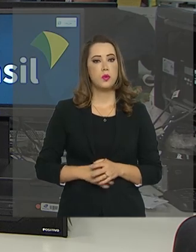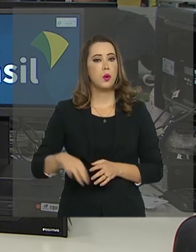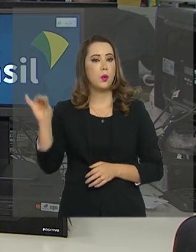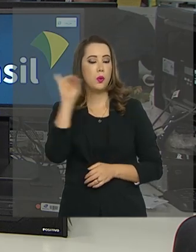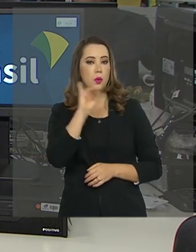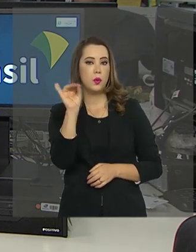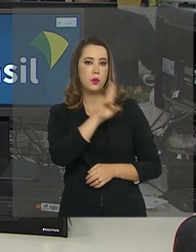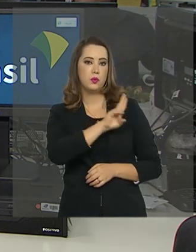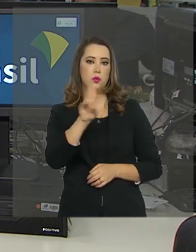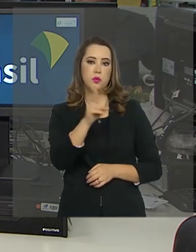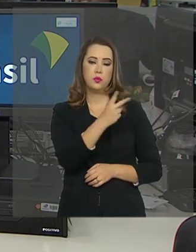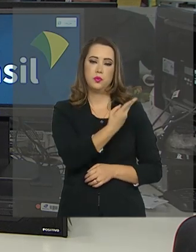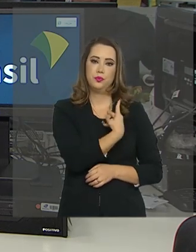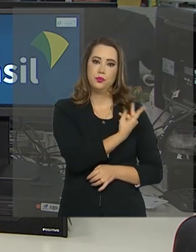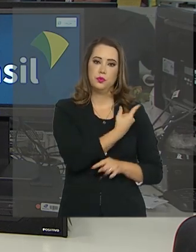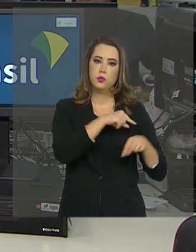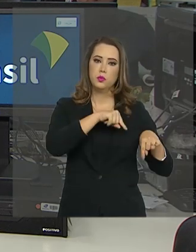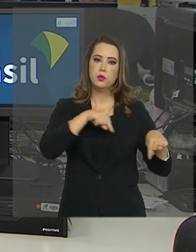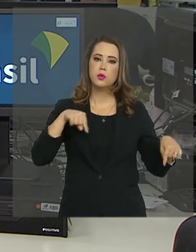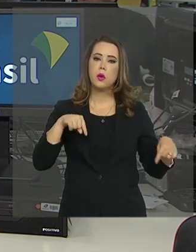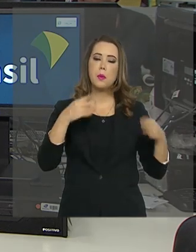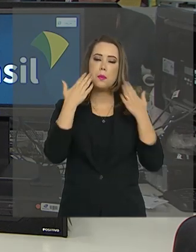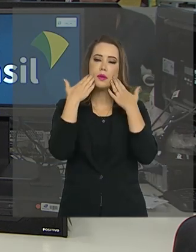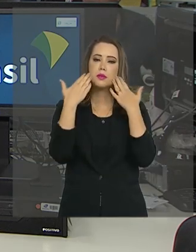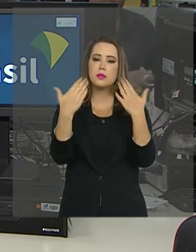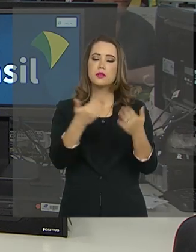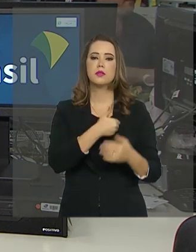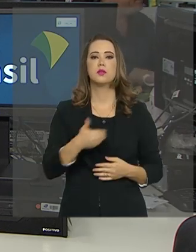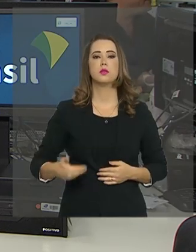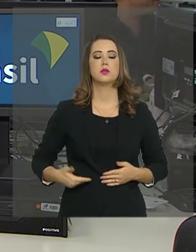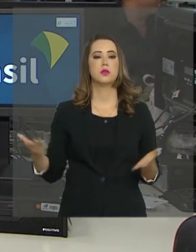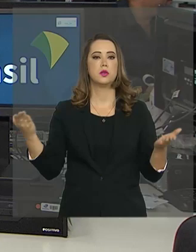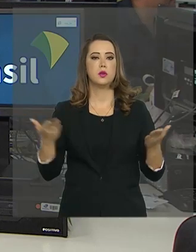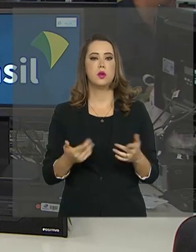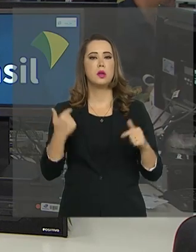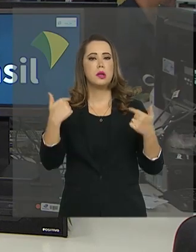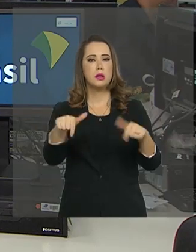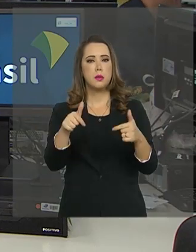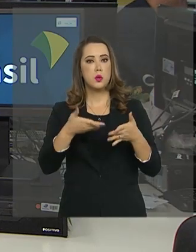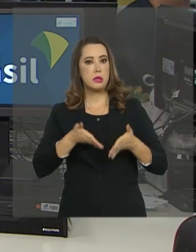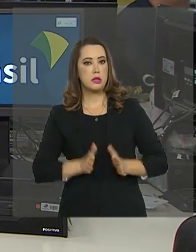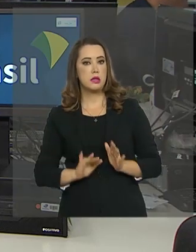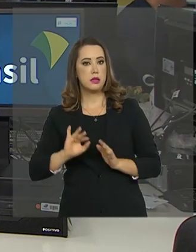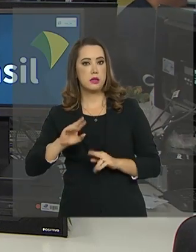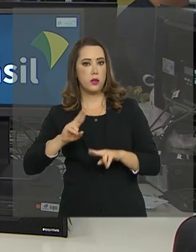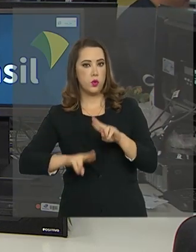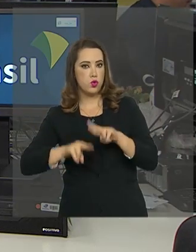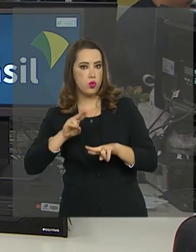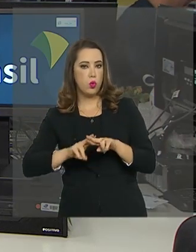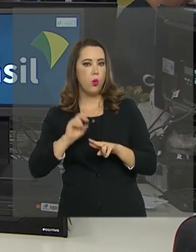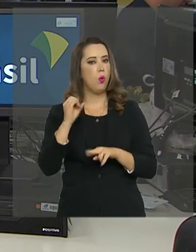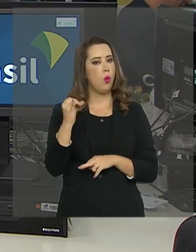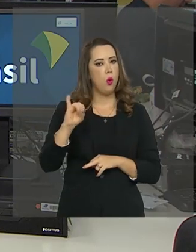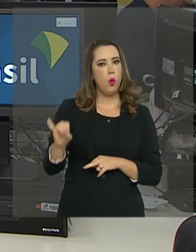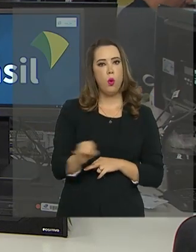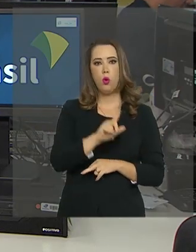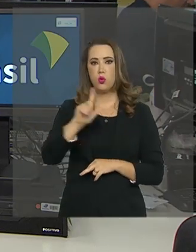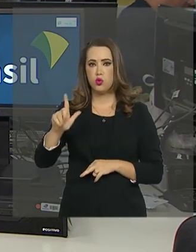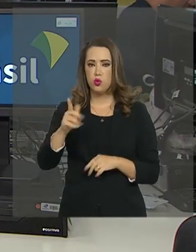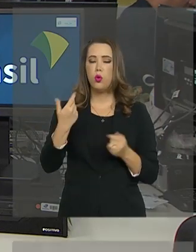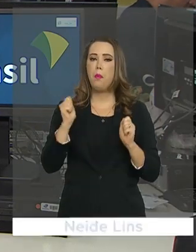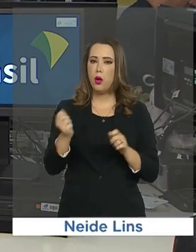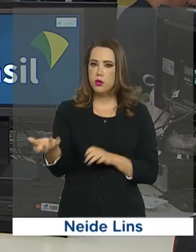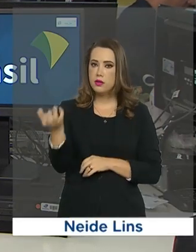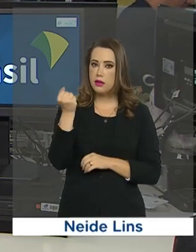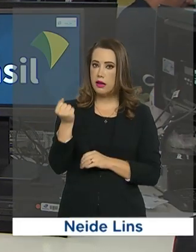Olá, eu sou o Roberto Camargo e estamos no ar com o Governo Agora. Trabalhadores nascidos em junho e julho podem sacar a partir de hoje